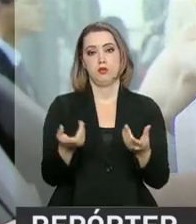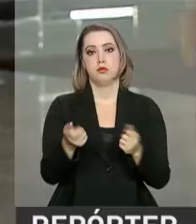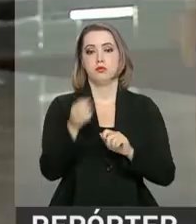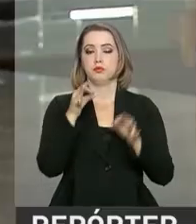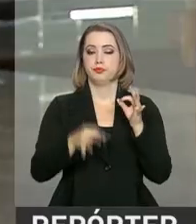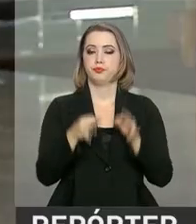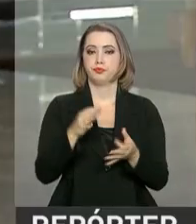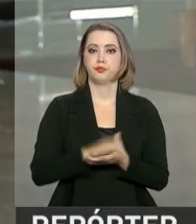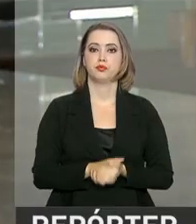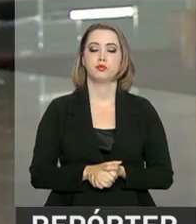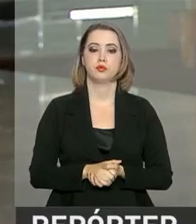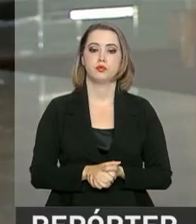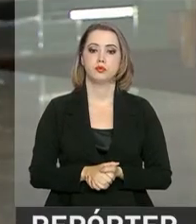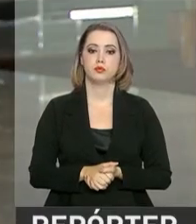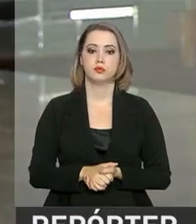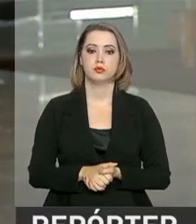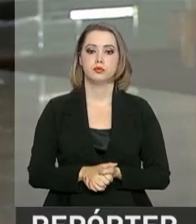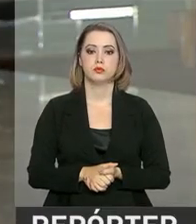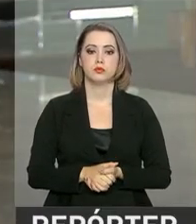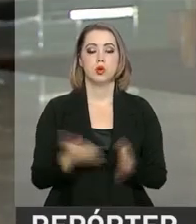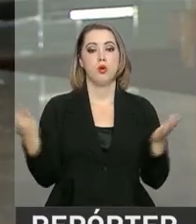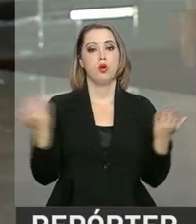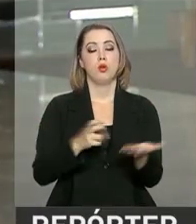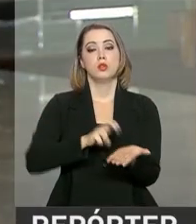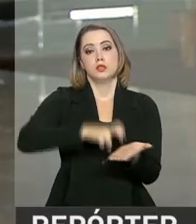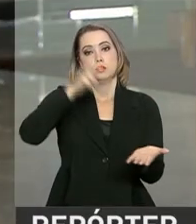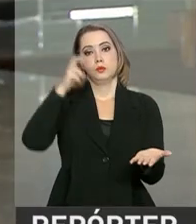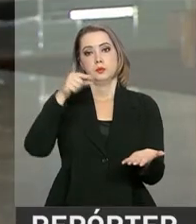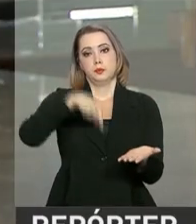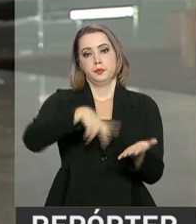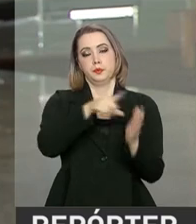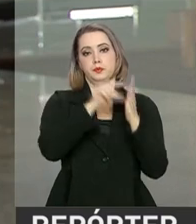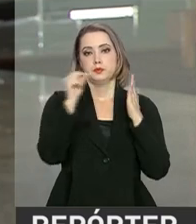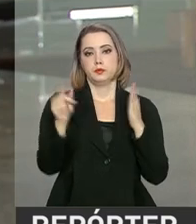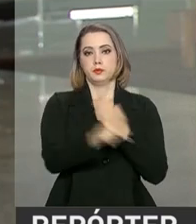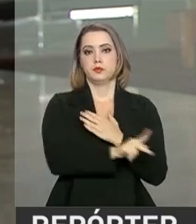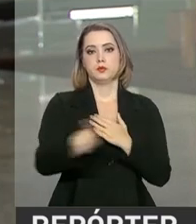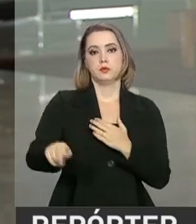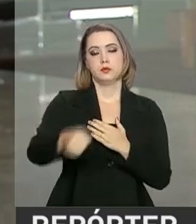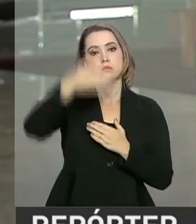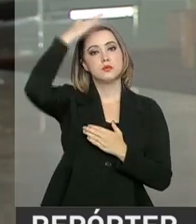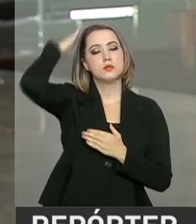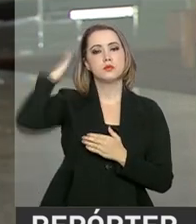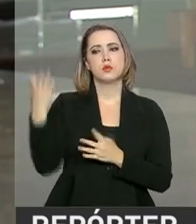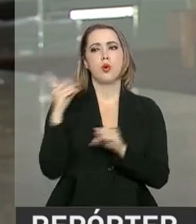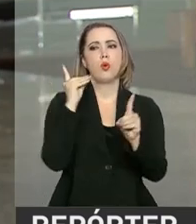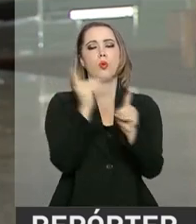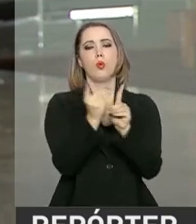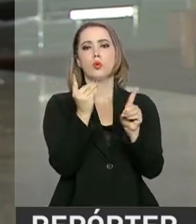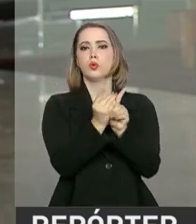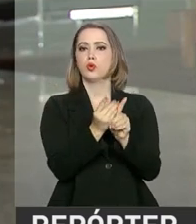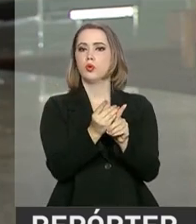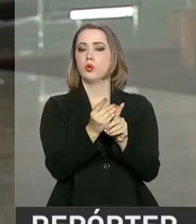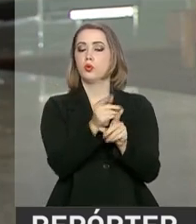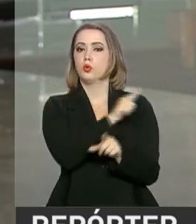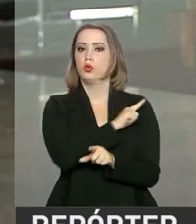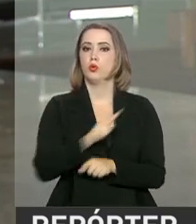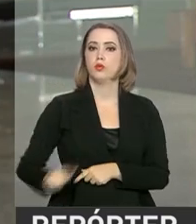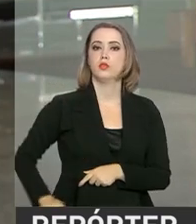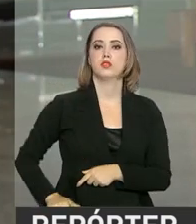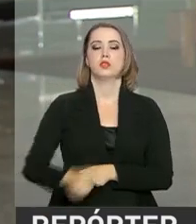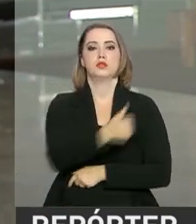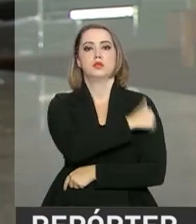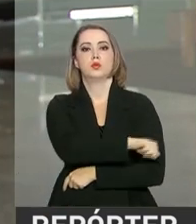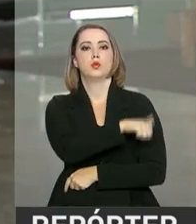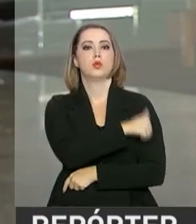judicial. E hoje pela manhã, aqui no Palácio do Planalto, o presidente Michel Temer recebeu os governadores do Rio de Janeiro, de Minas Gerais